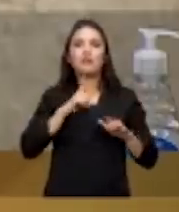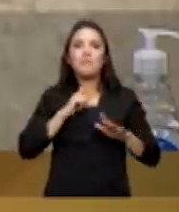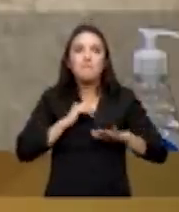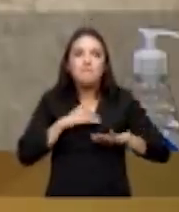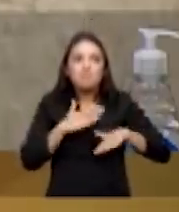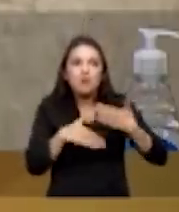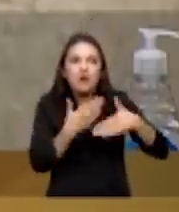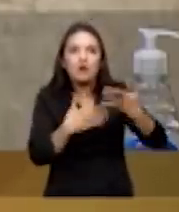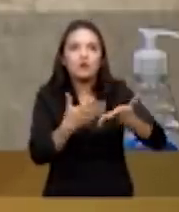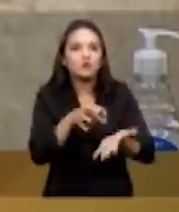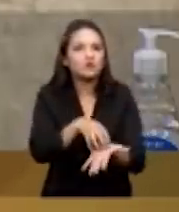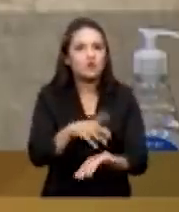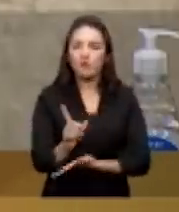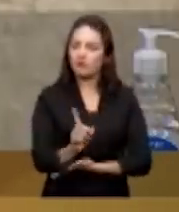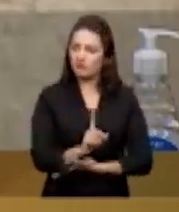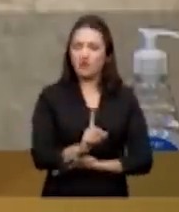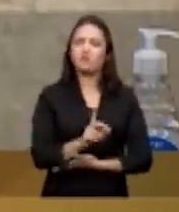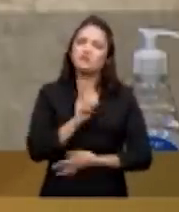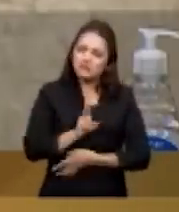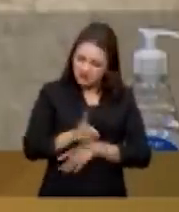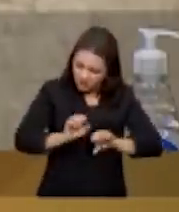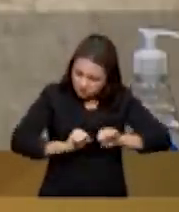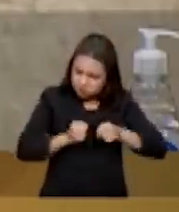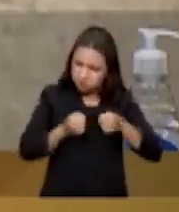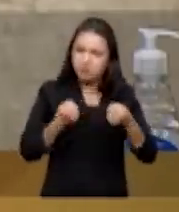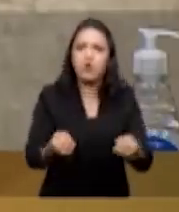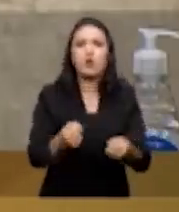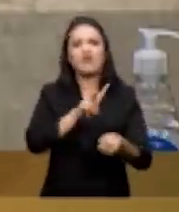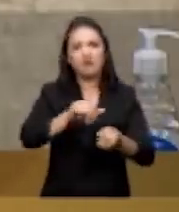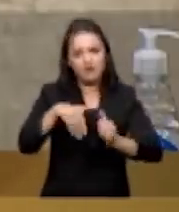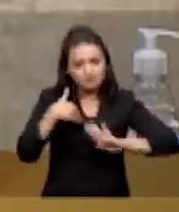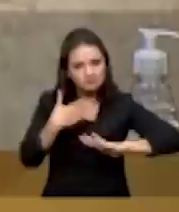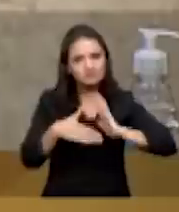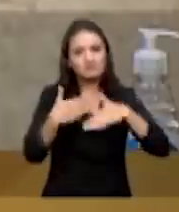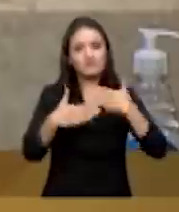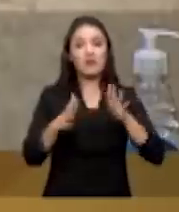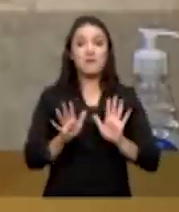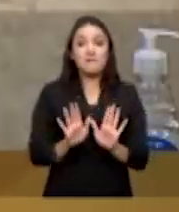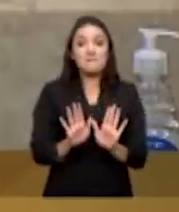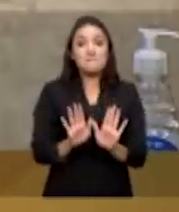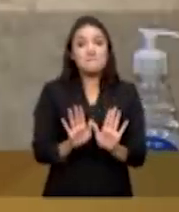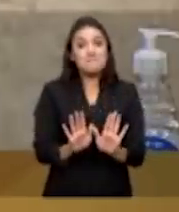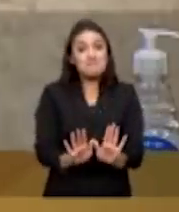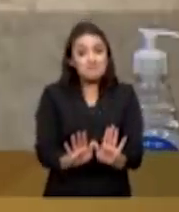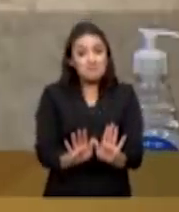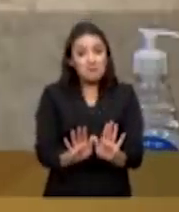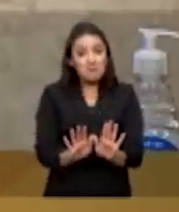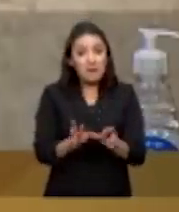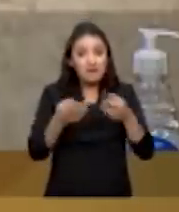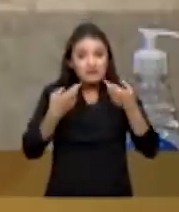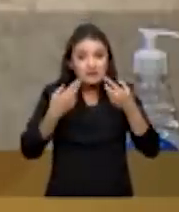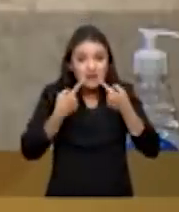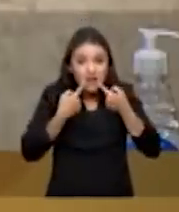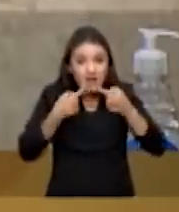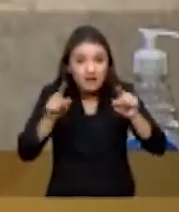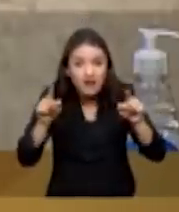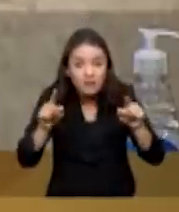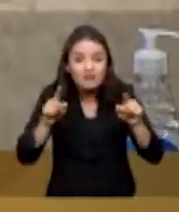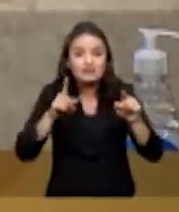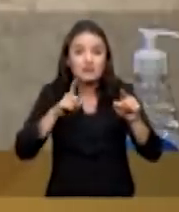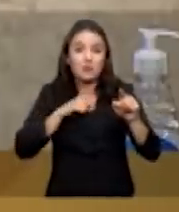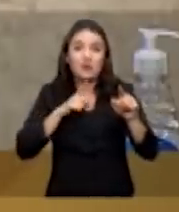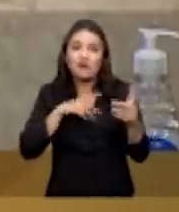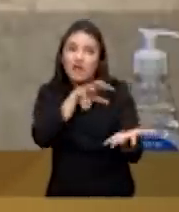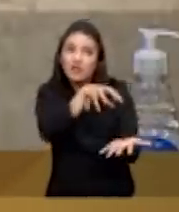prol do nosso amado país. No entanto, a crítica institucional não